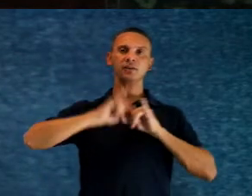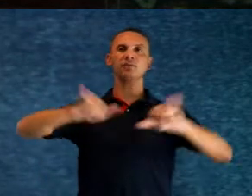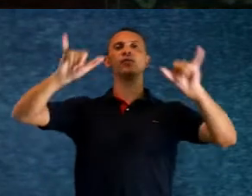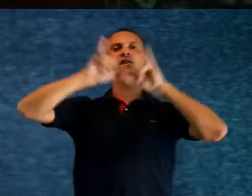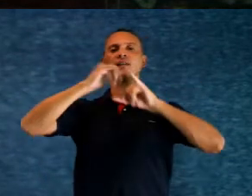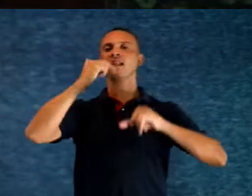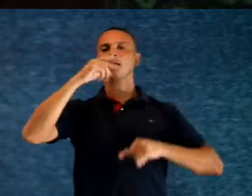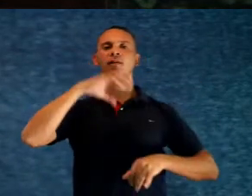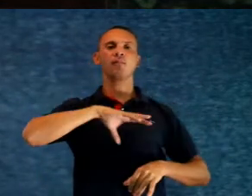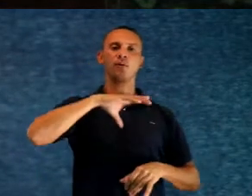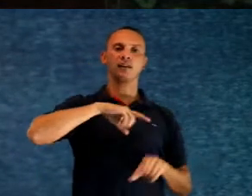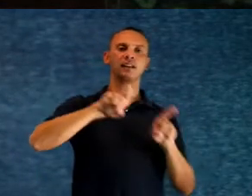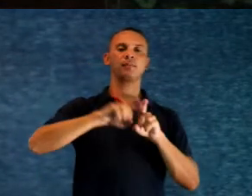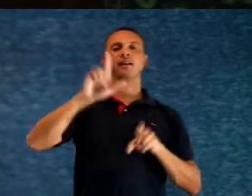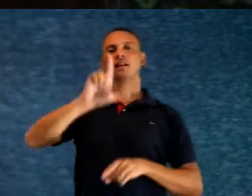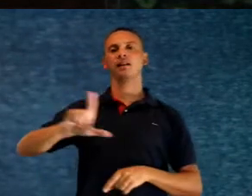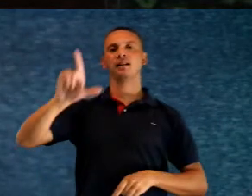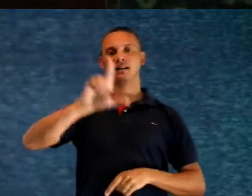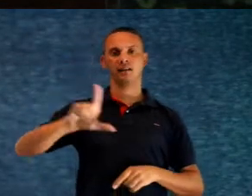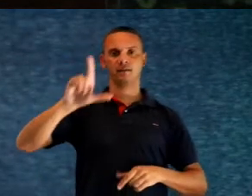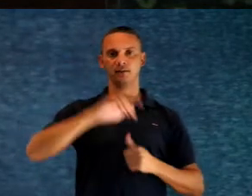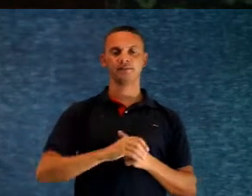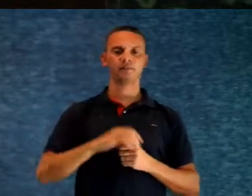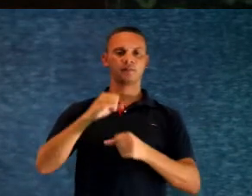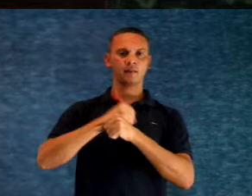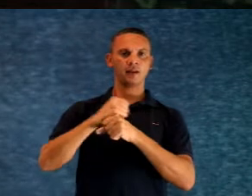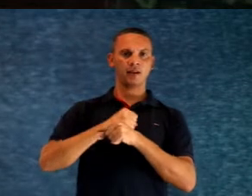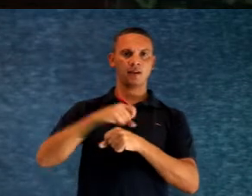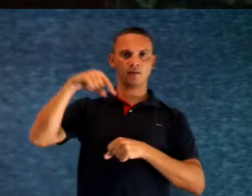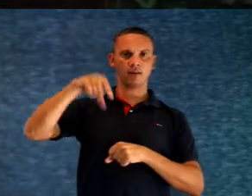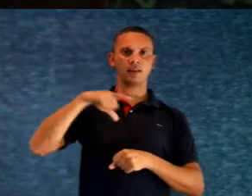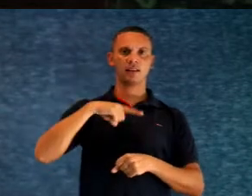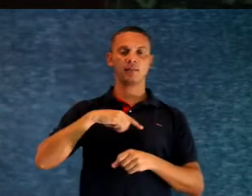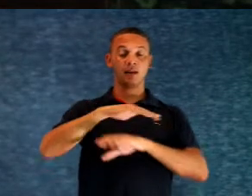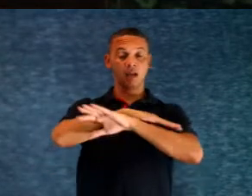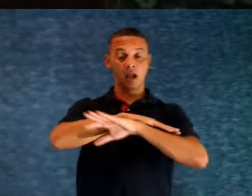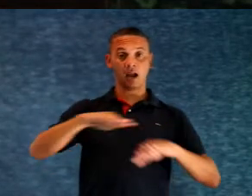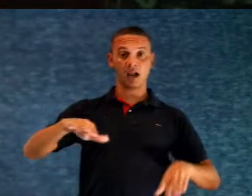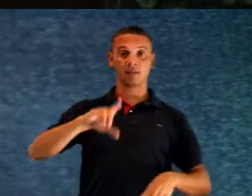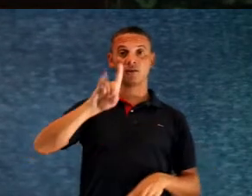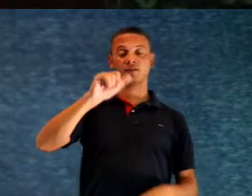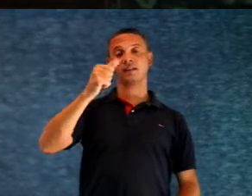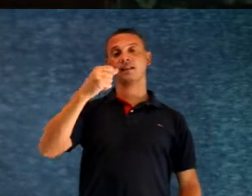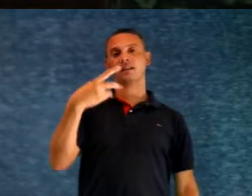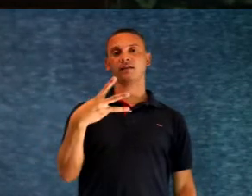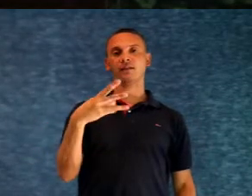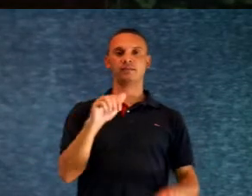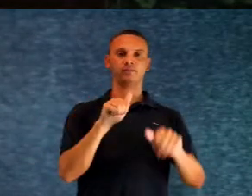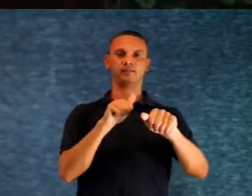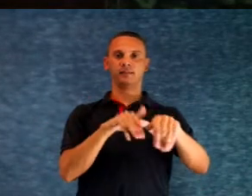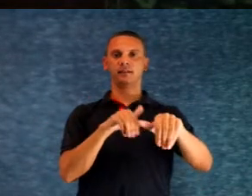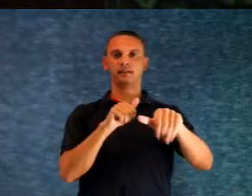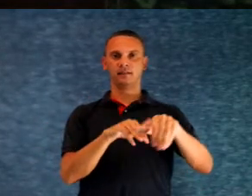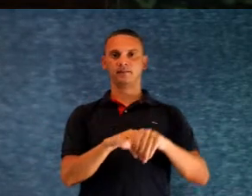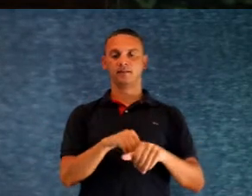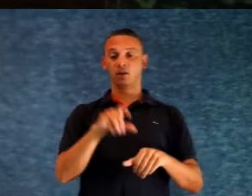a literatura. E o nosso ano acadêmico será encerrado no dia 13 de dezembro. Nós teremos, no